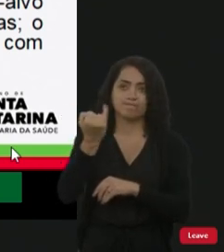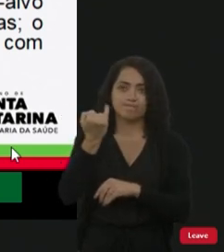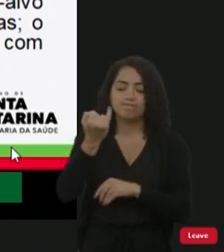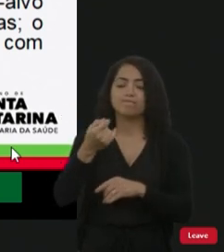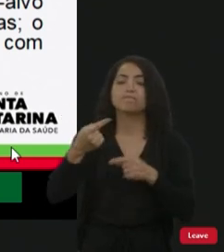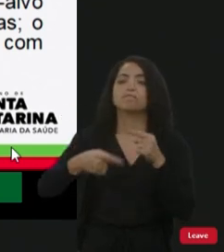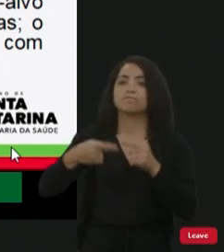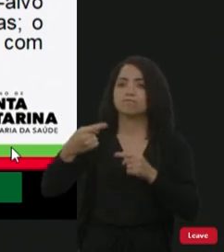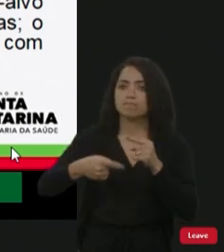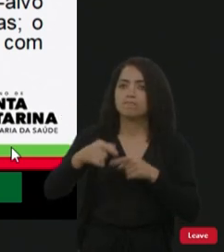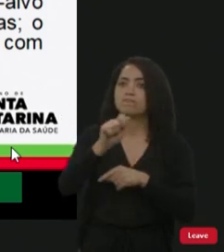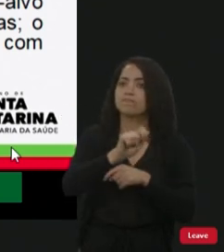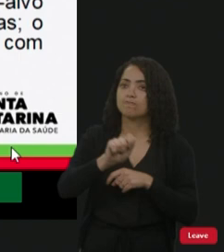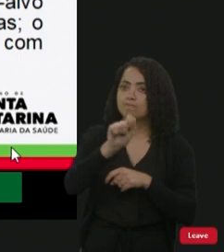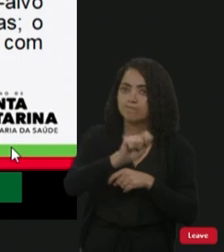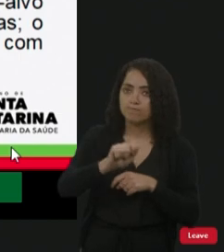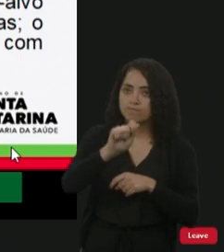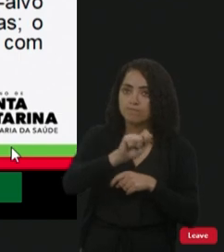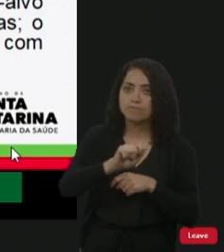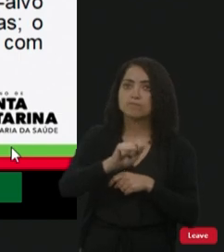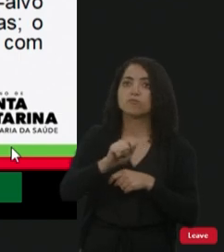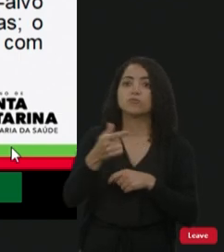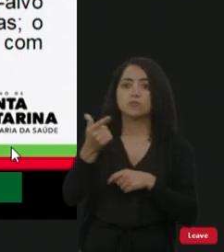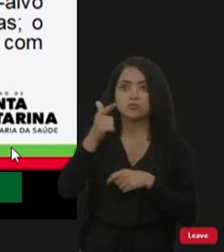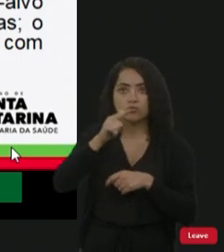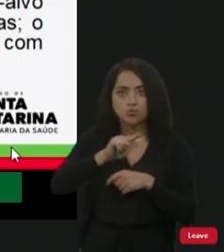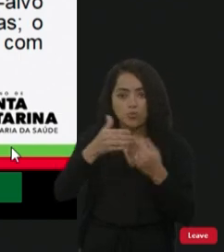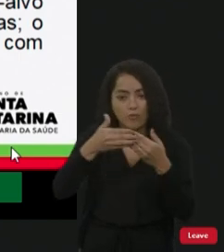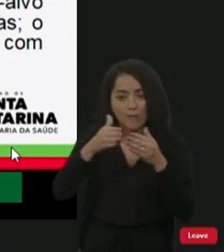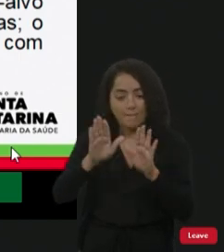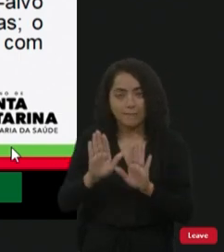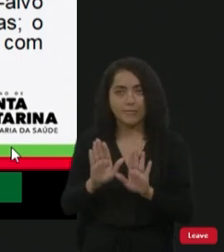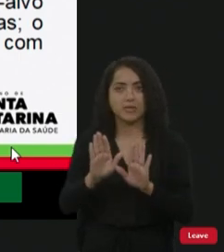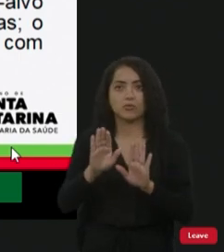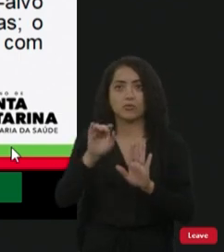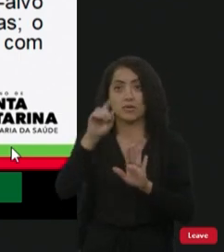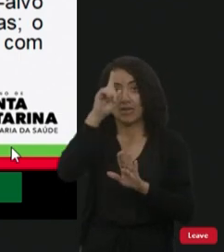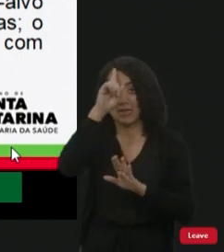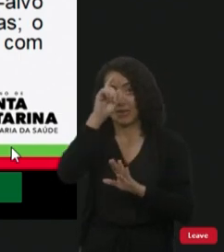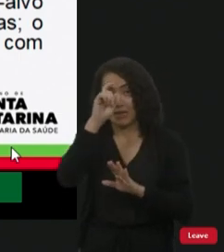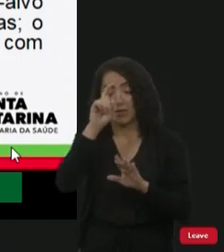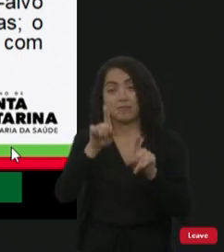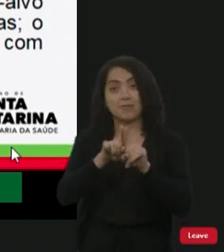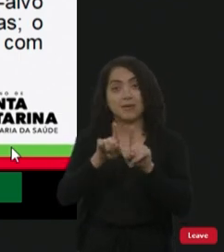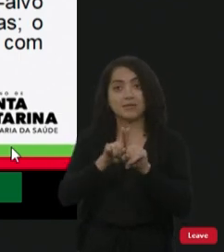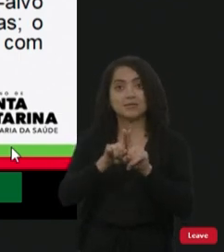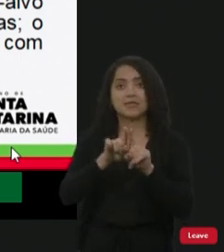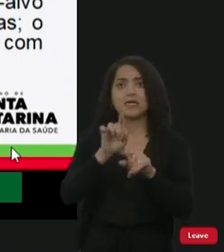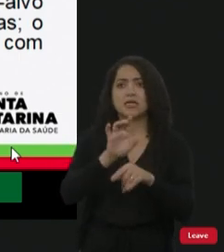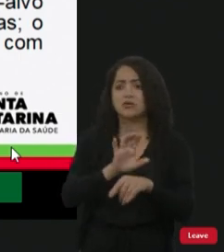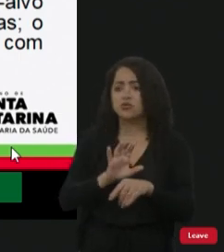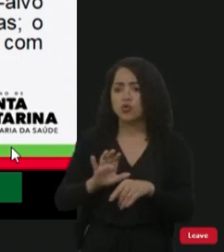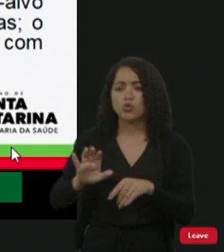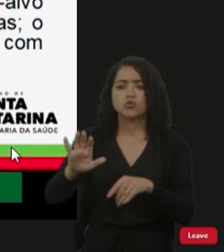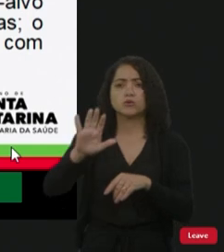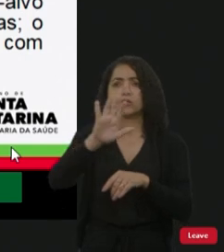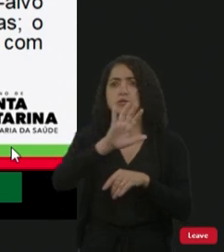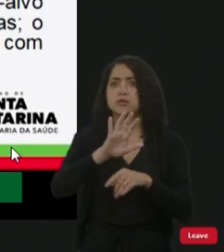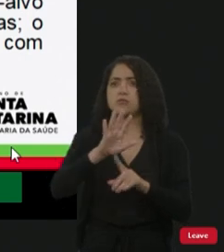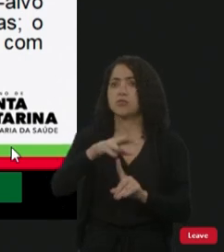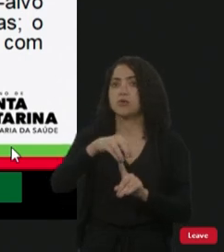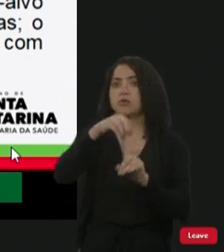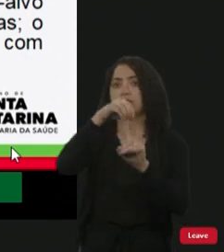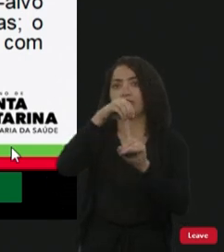com a associação e a gente quer reativar esse ambulatório não só no Hospital Celso Ramos, mas em todos os serviços que são referência em